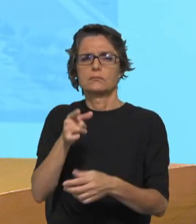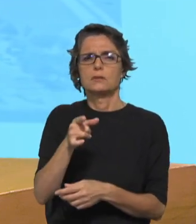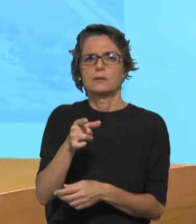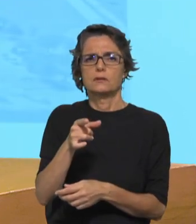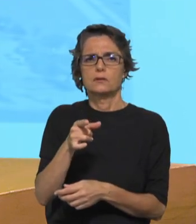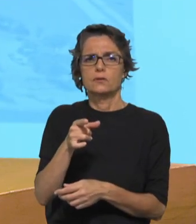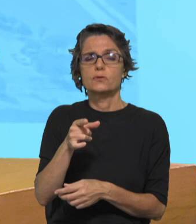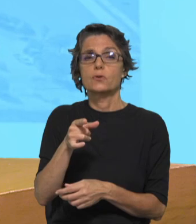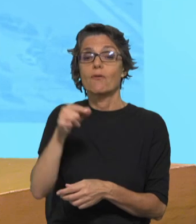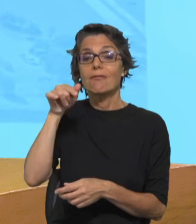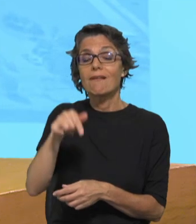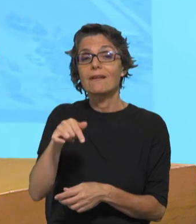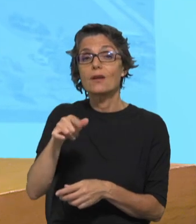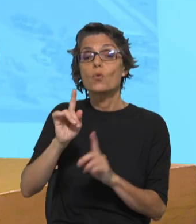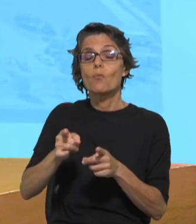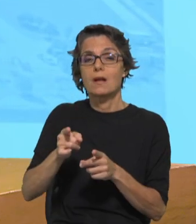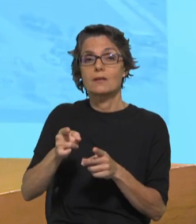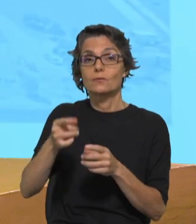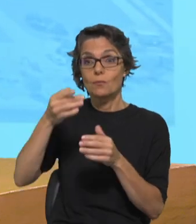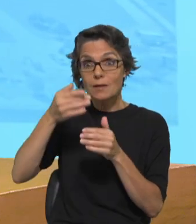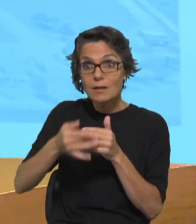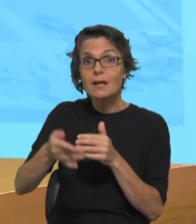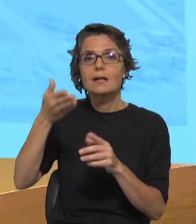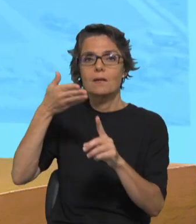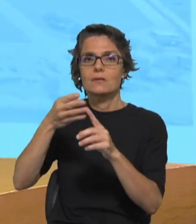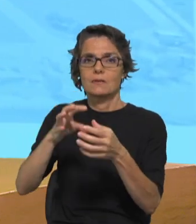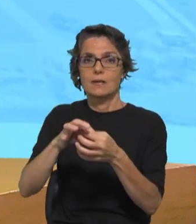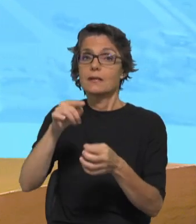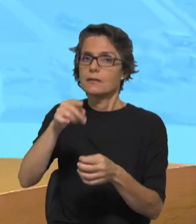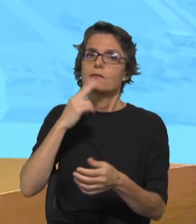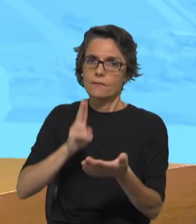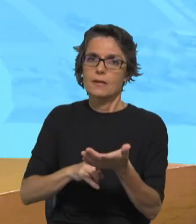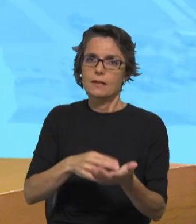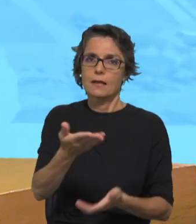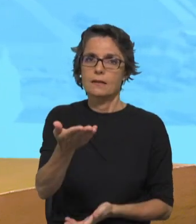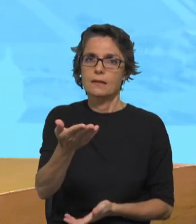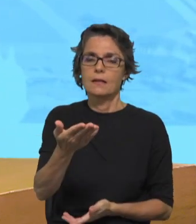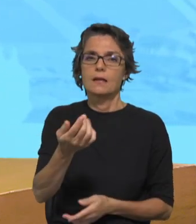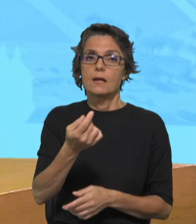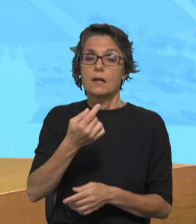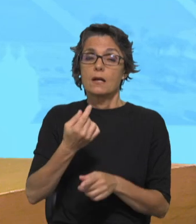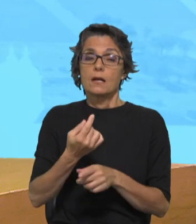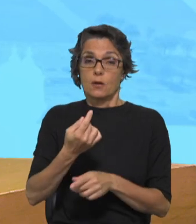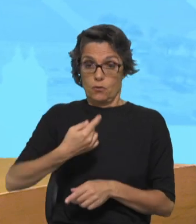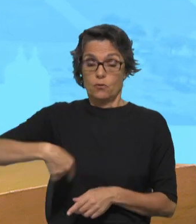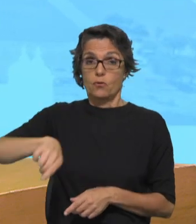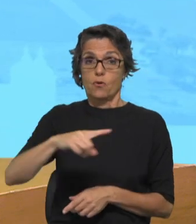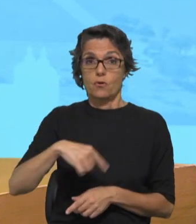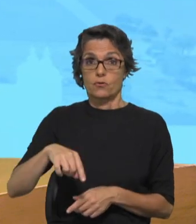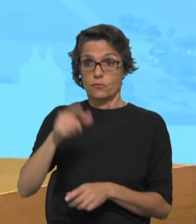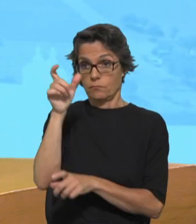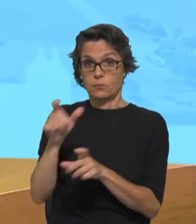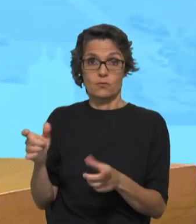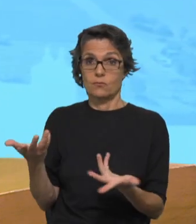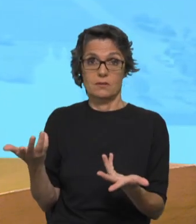devia nascer realmente esse impulso missionário, isso é mesmo verdade, porque nós todos, humanos,